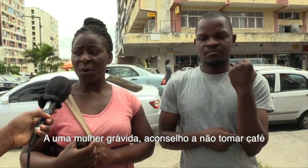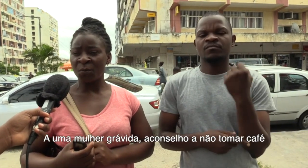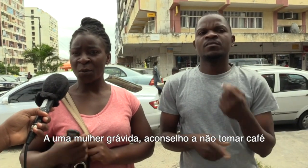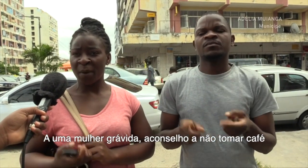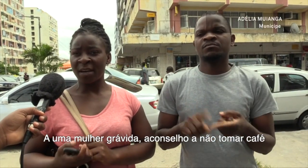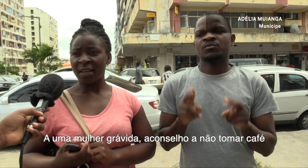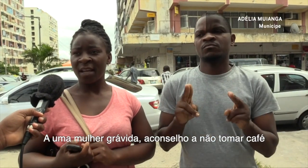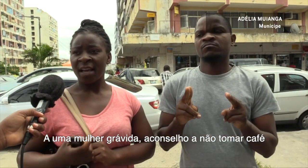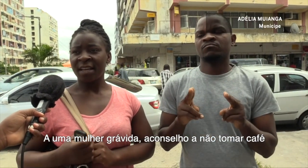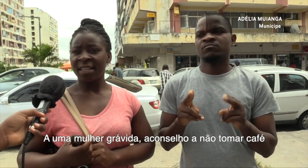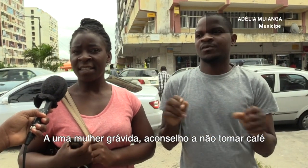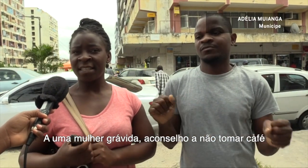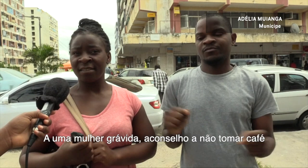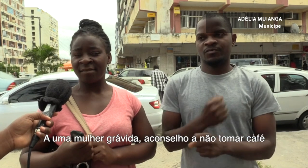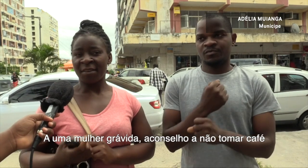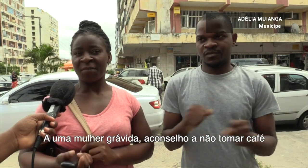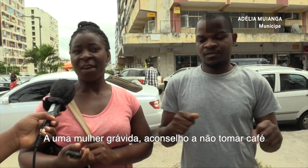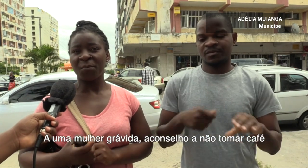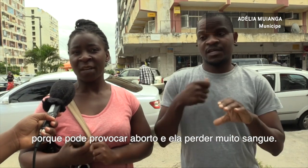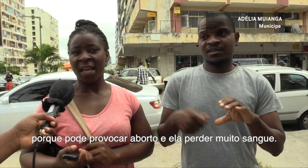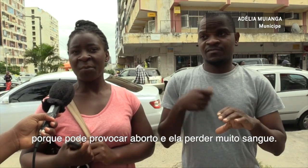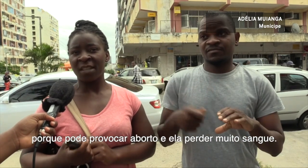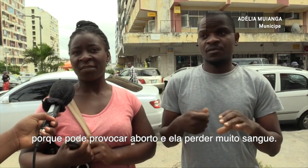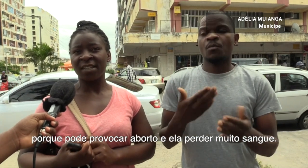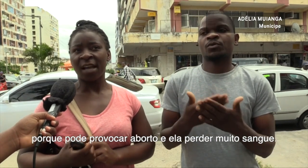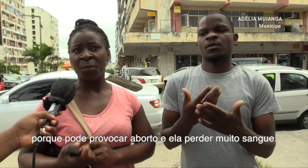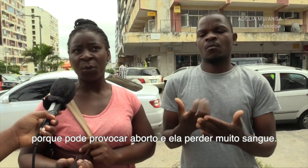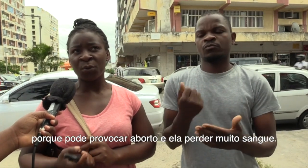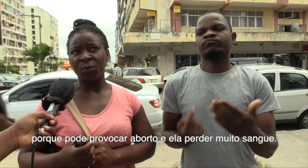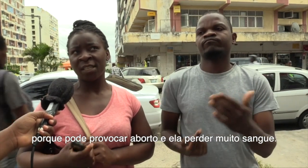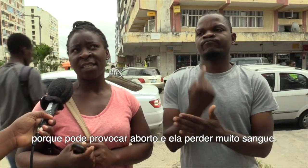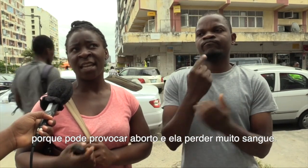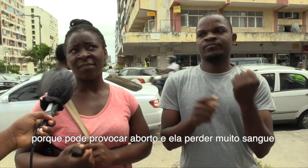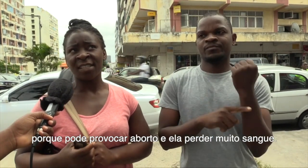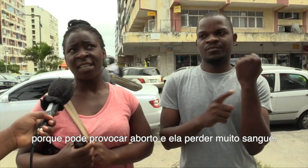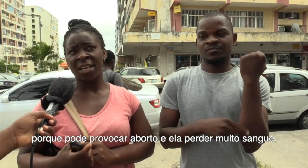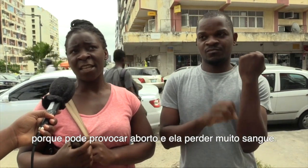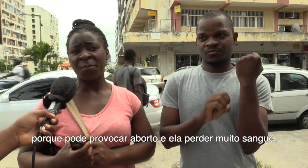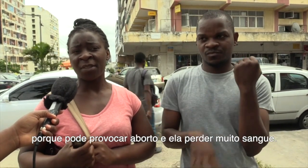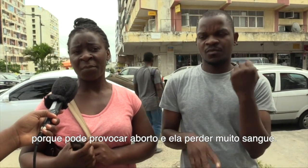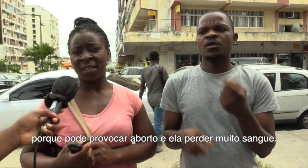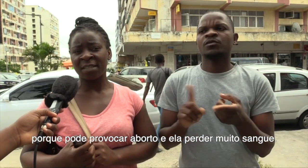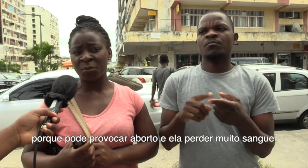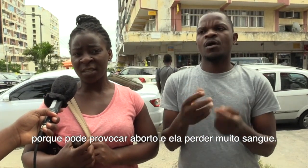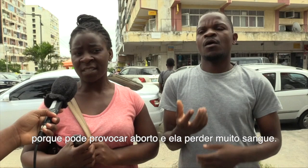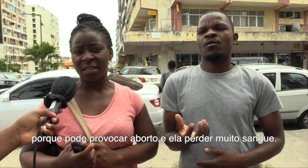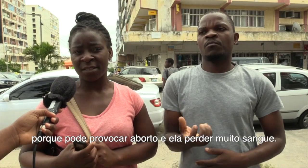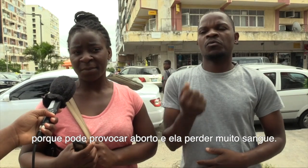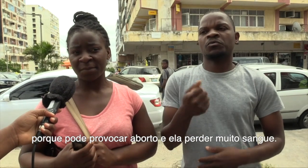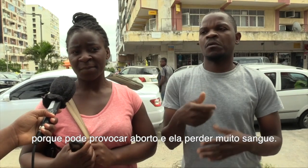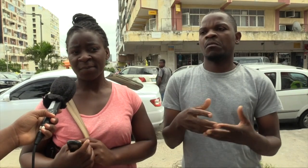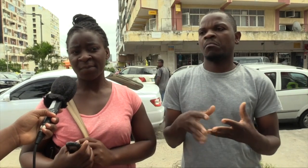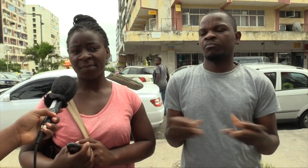aconselho não tomar café, porque aí pode haver aborto de gravidez e ainda pode perder muito